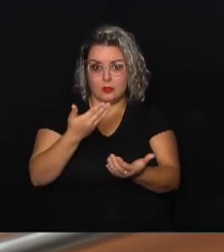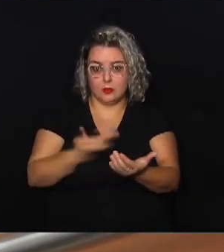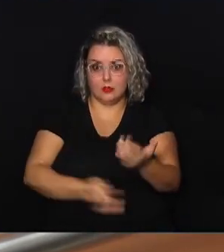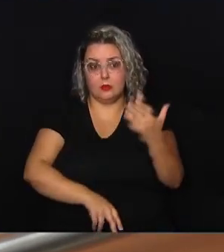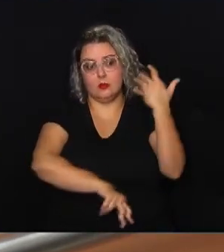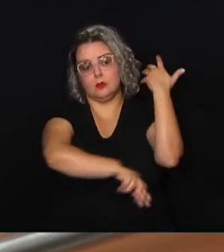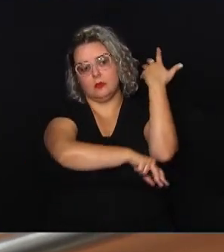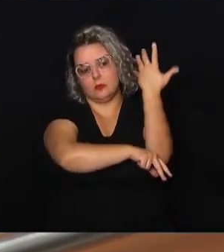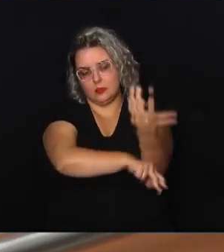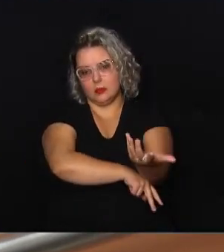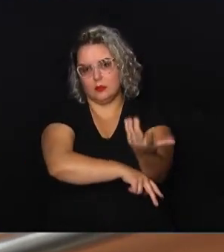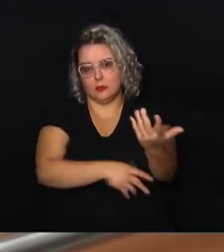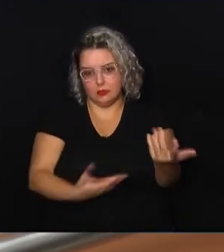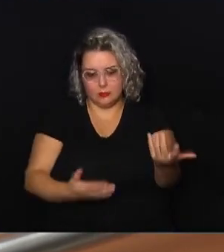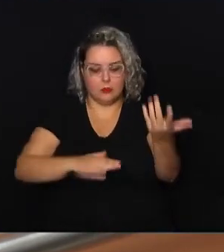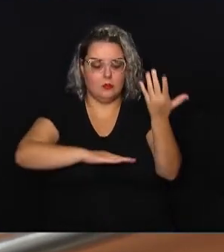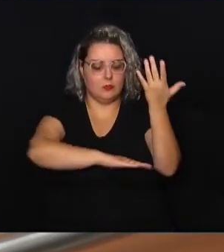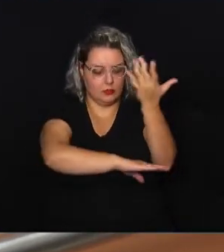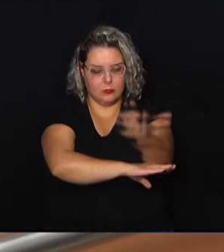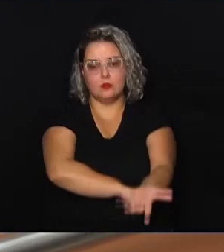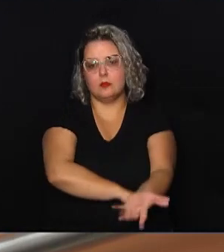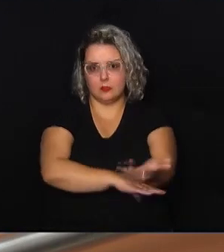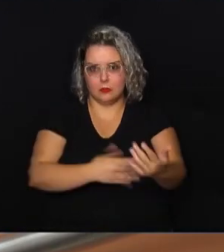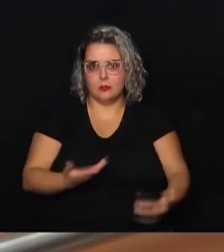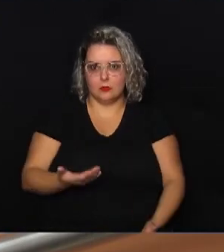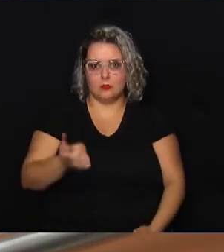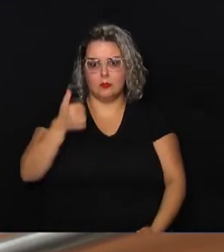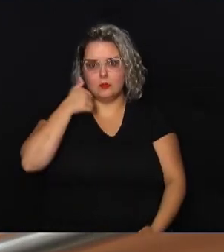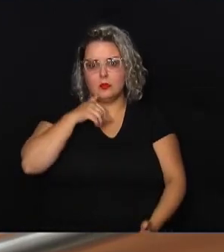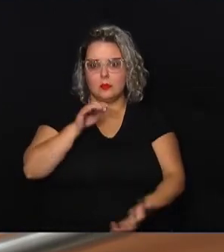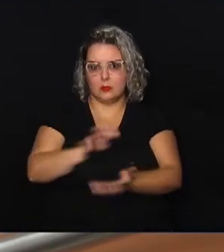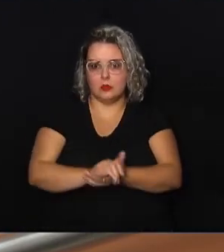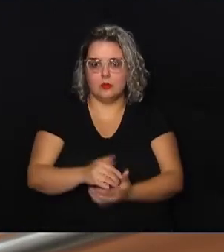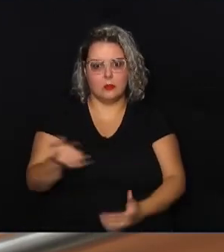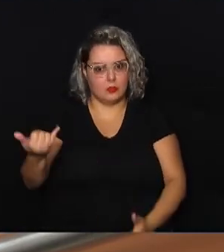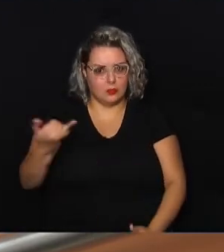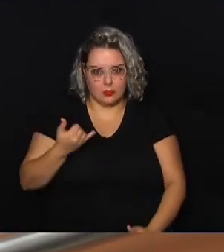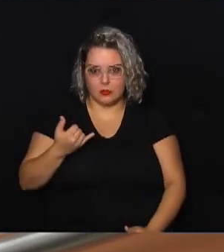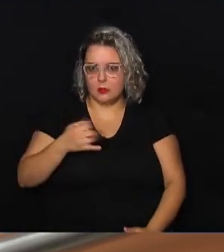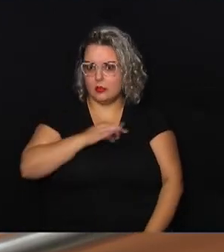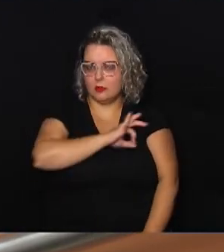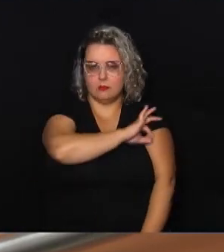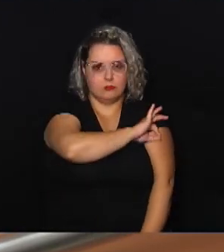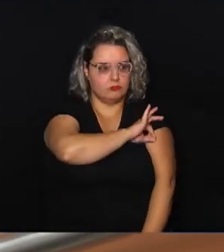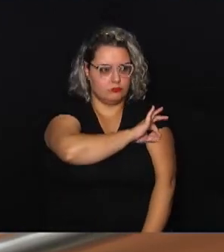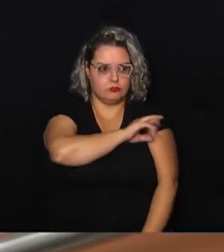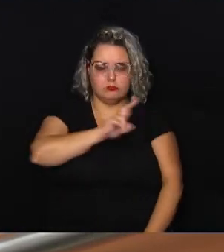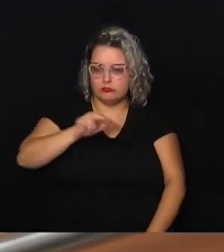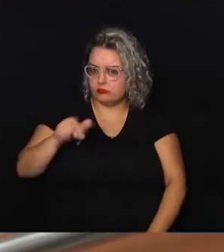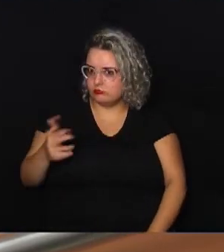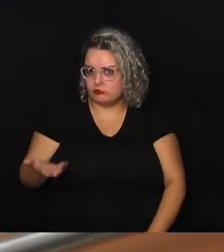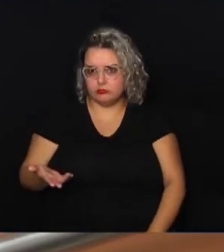bosque. Inclusive, em contato com ela, ela afirma que a prefeitura, em momento